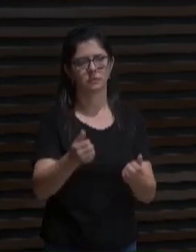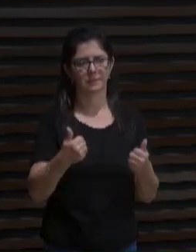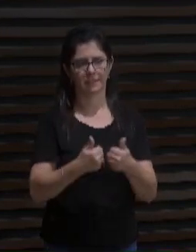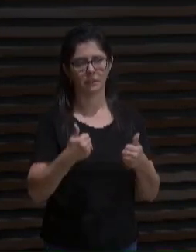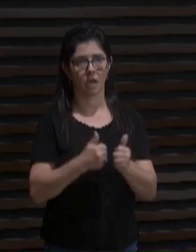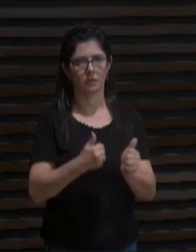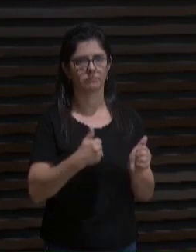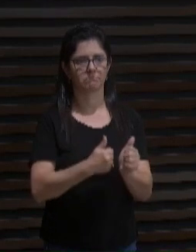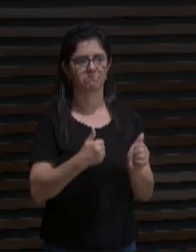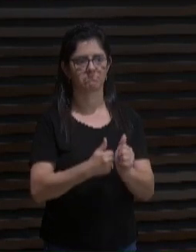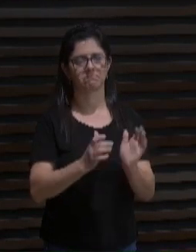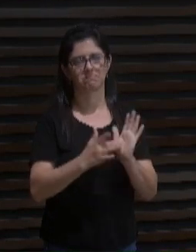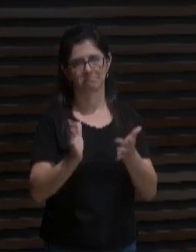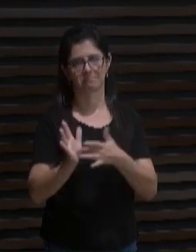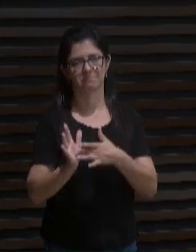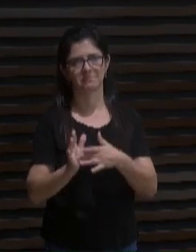discípulos. Orando,